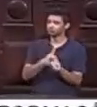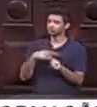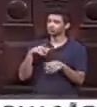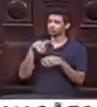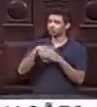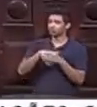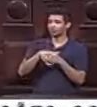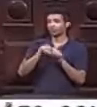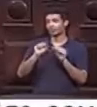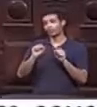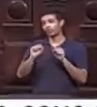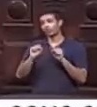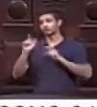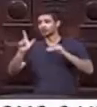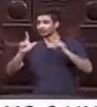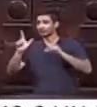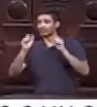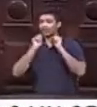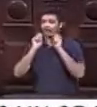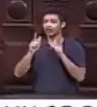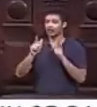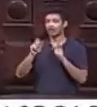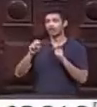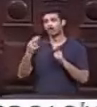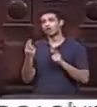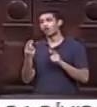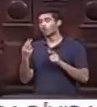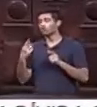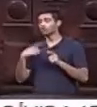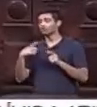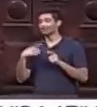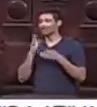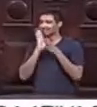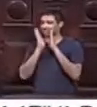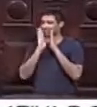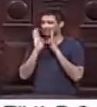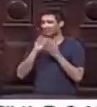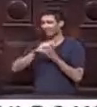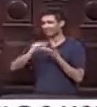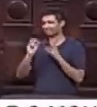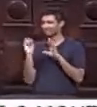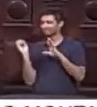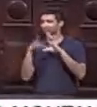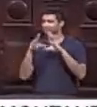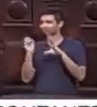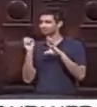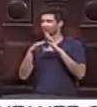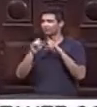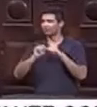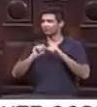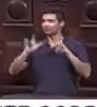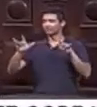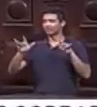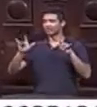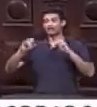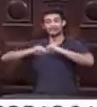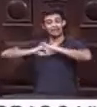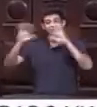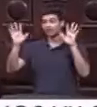seja através da TV Alerj, seja através das nossas postagens, porque isso vai ficar claro. Não tem